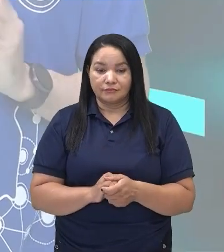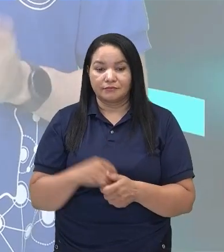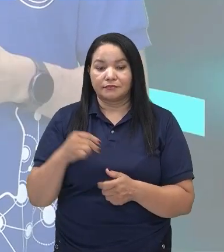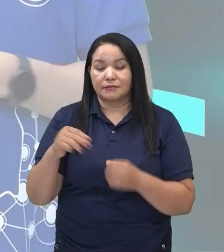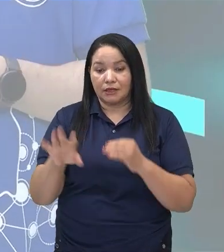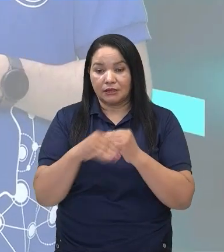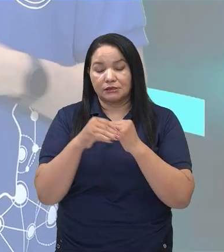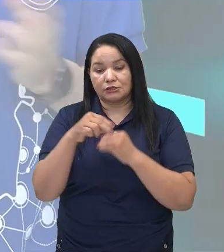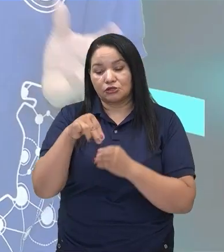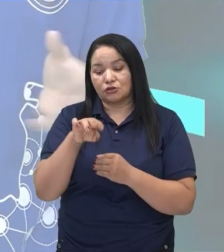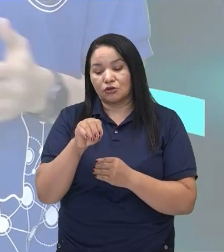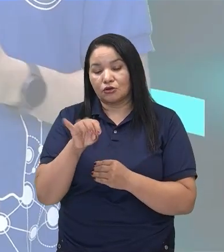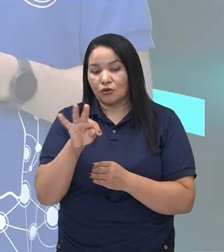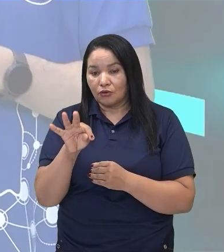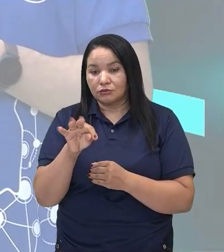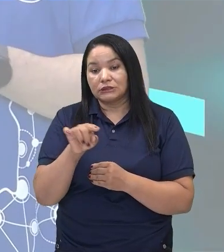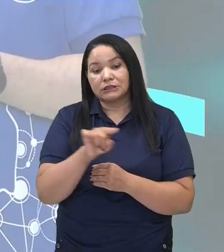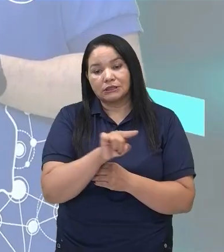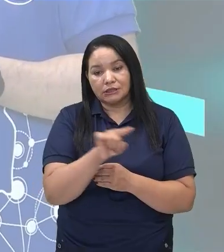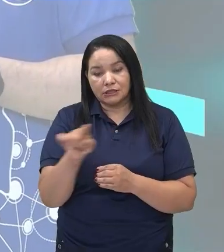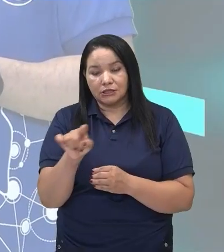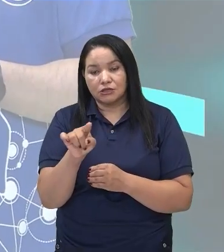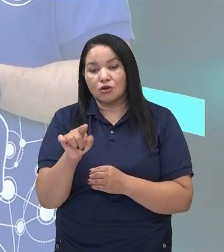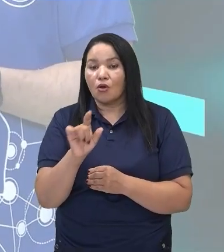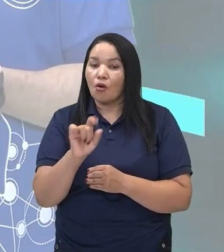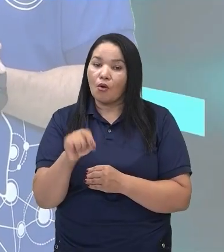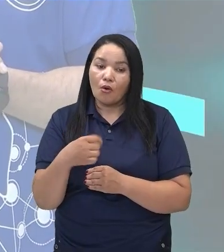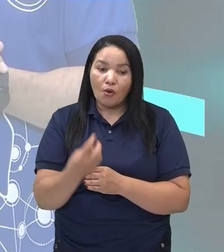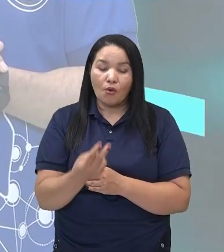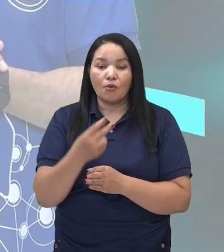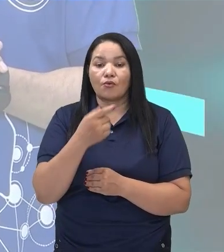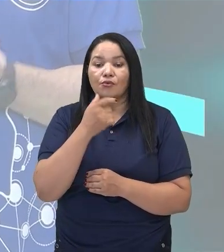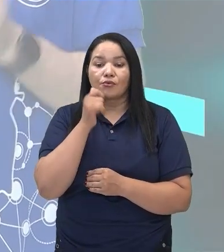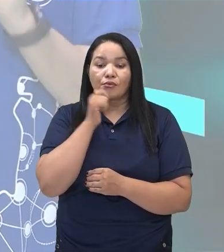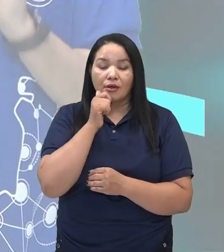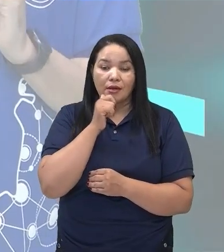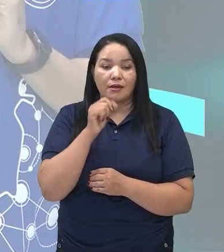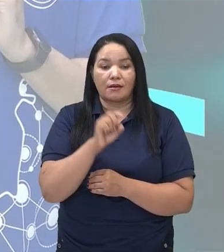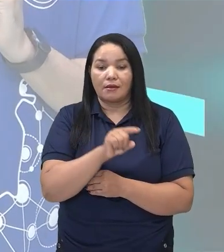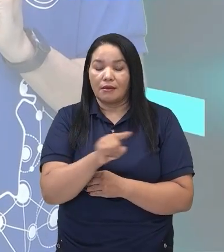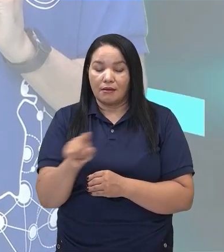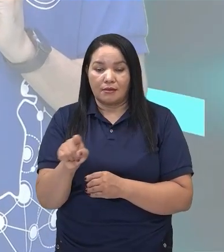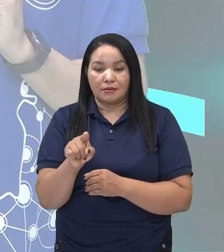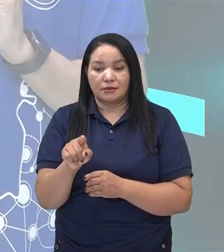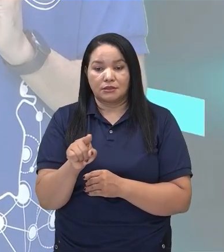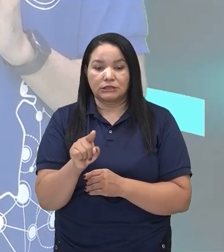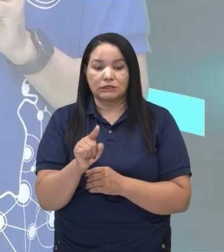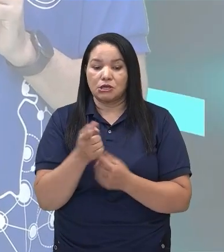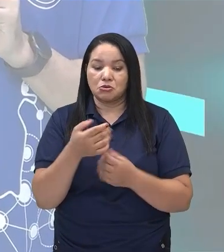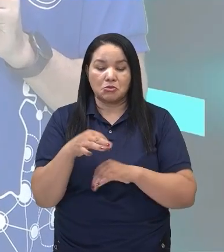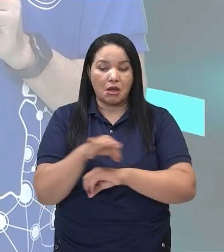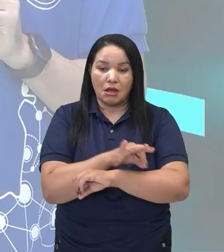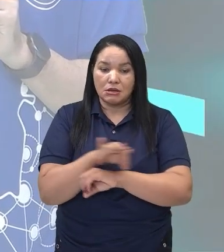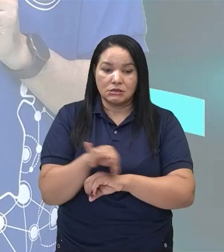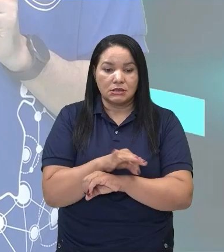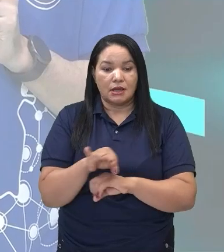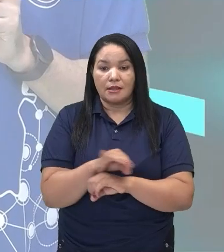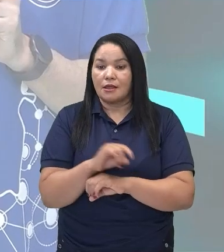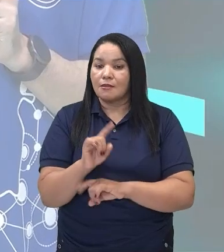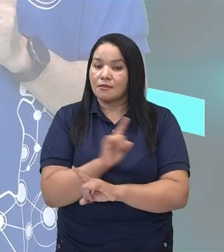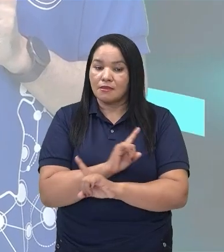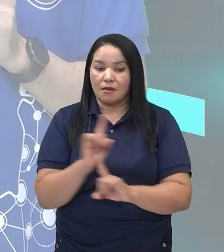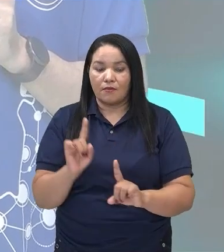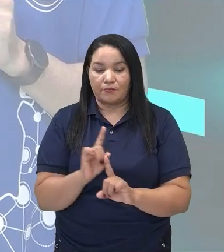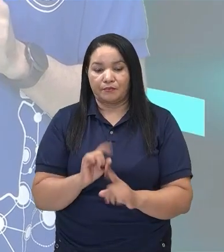not. Eles não são ou elas não são arquitetos, tá certo? Então, repare que as frases negativas, basta eu